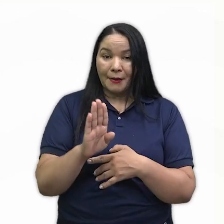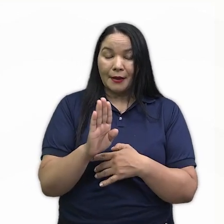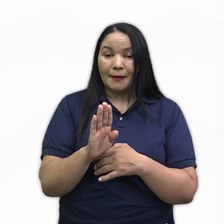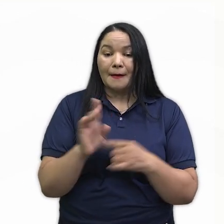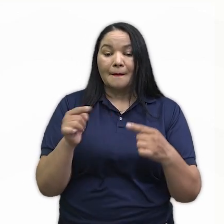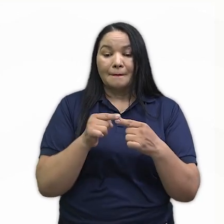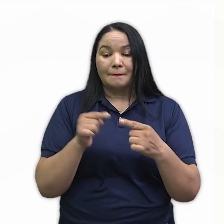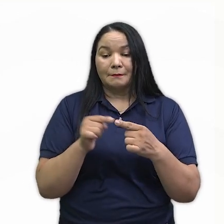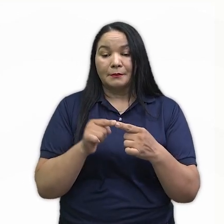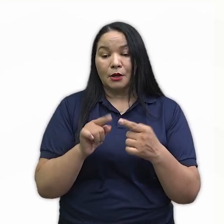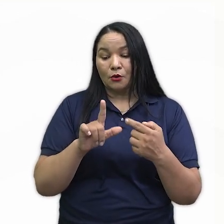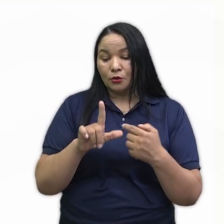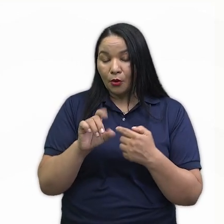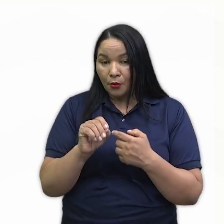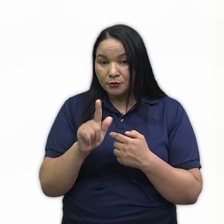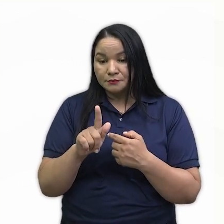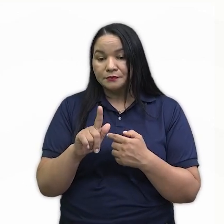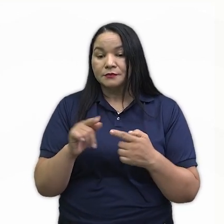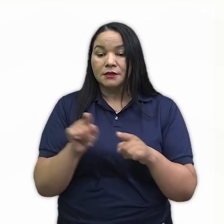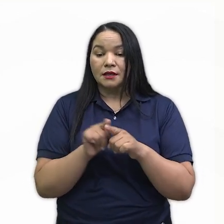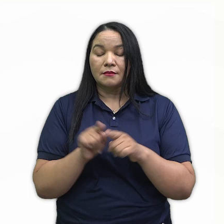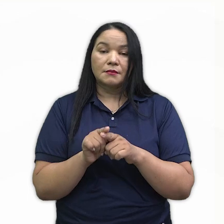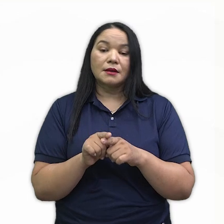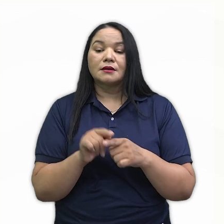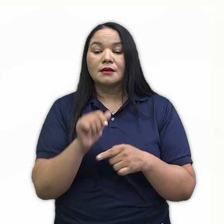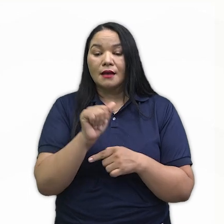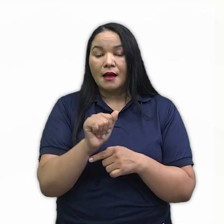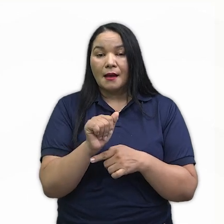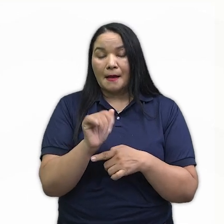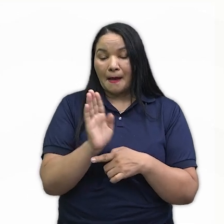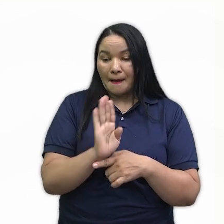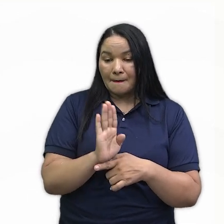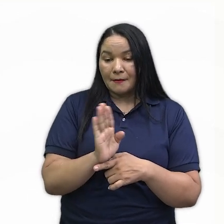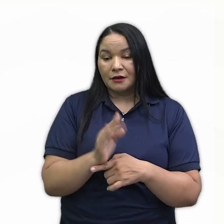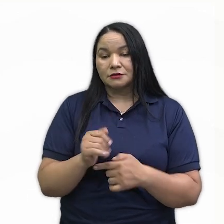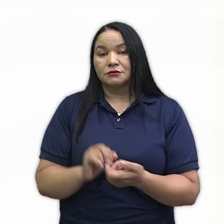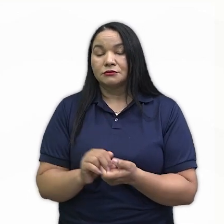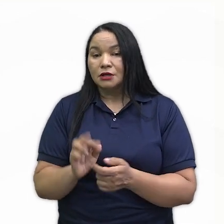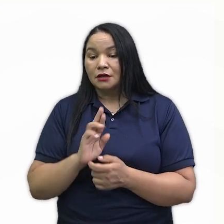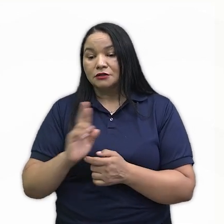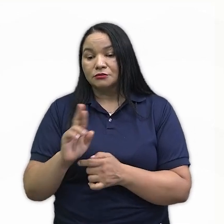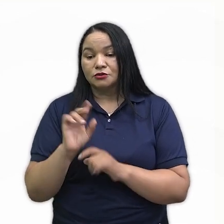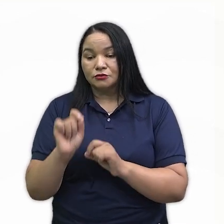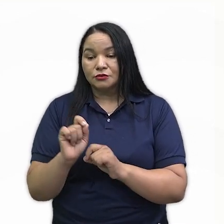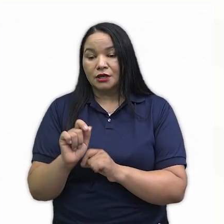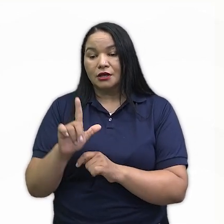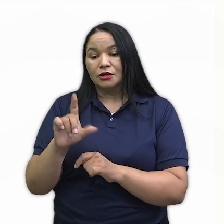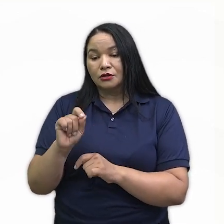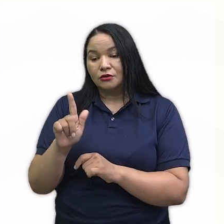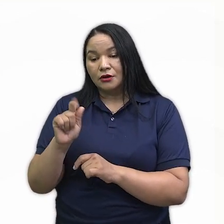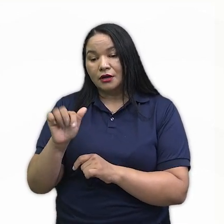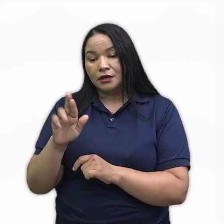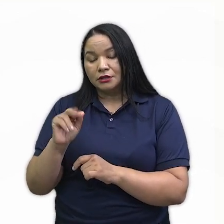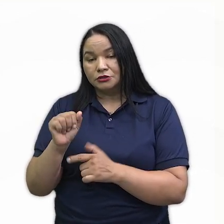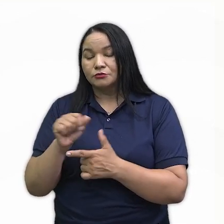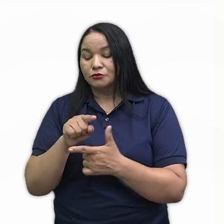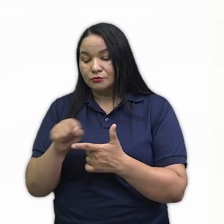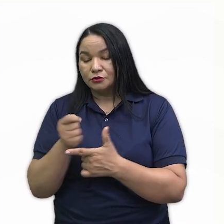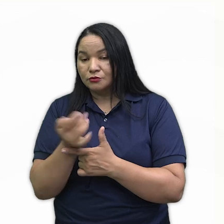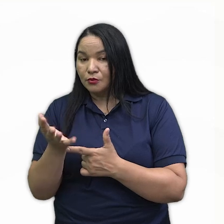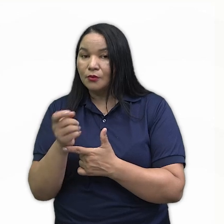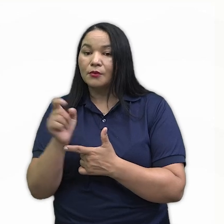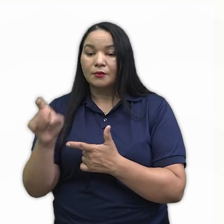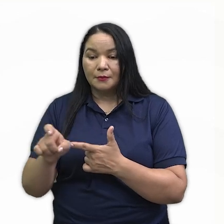B, o A vai ser a base e o resultado é o logaritmo. E como nós falamos aqui no início da